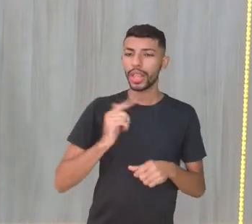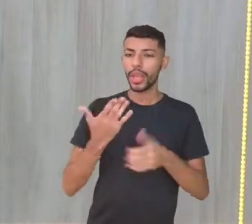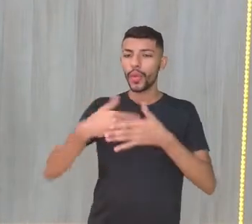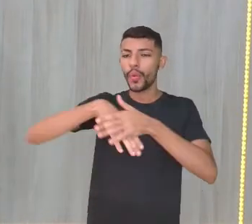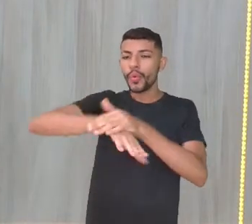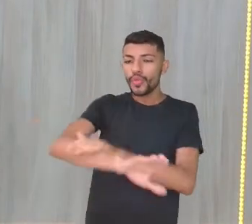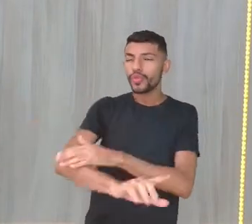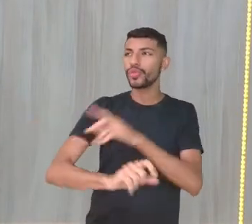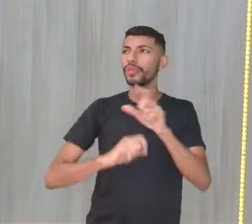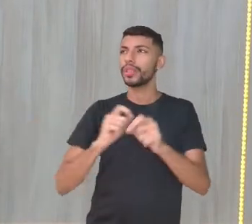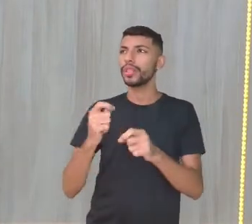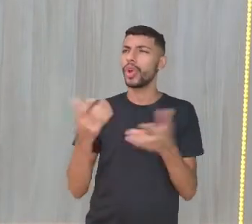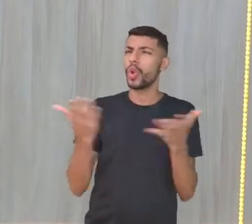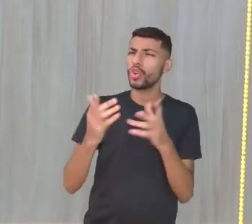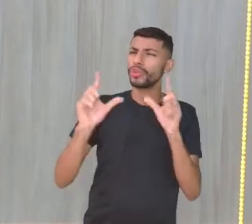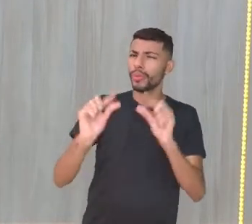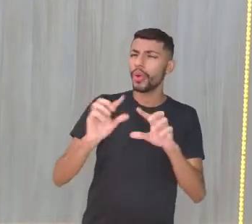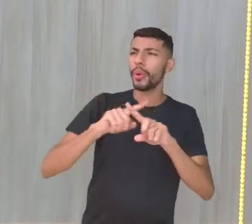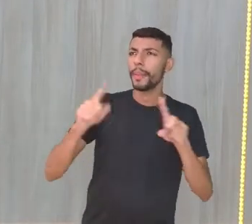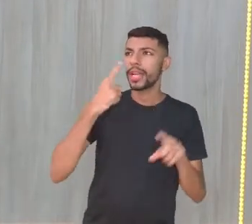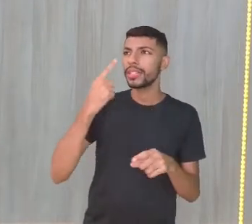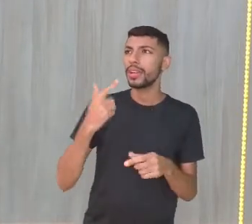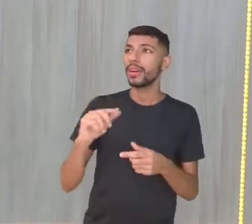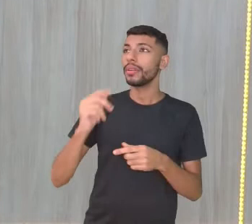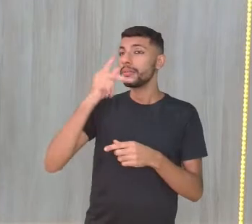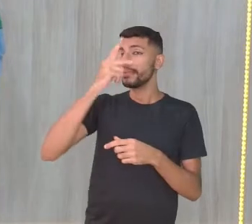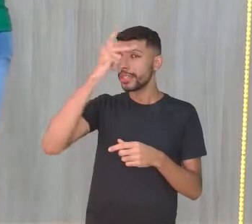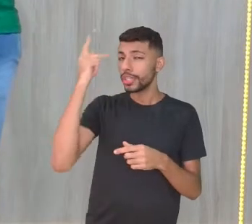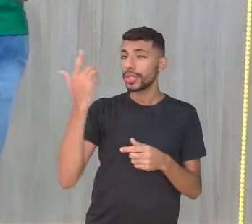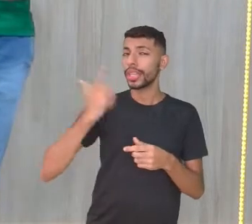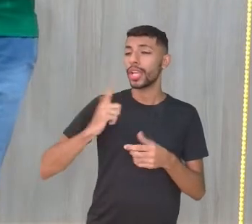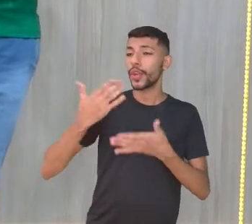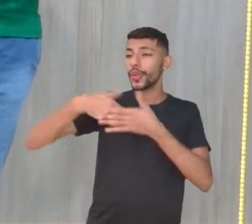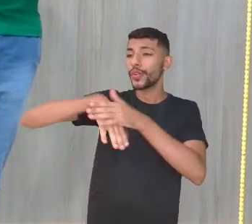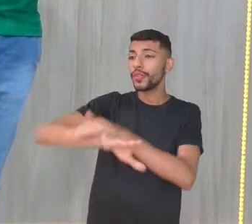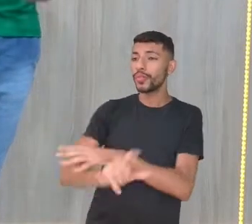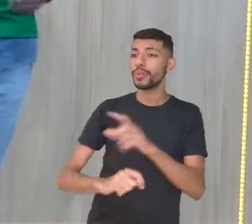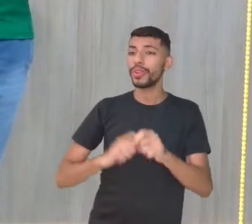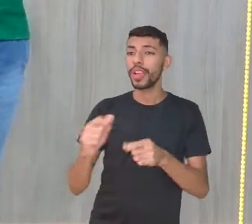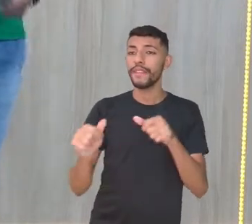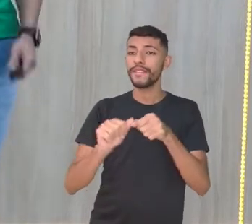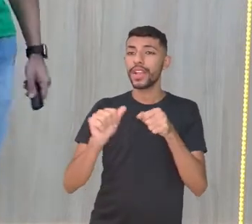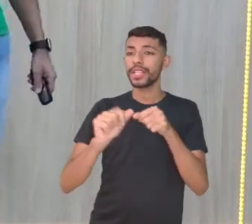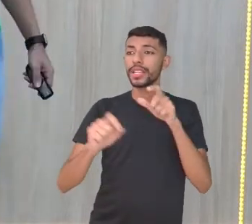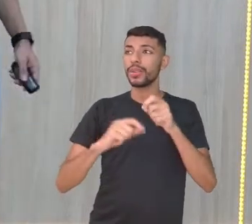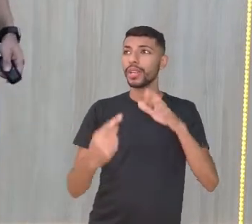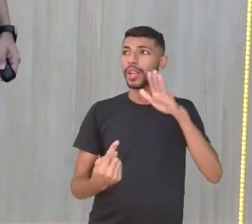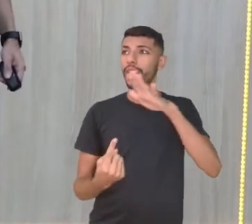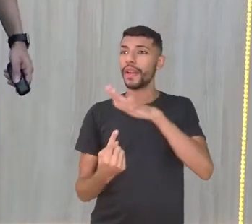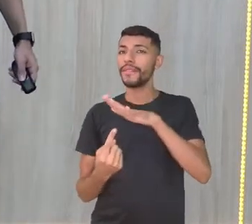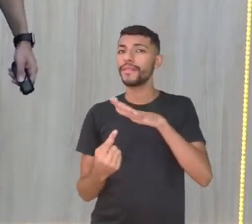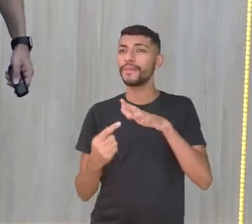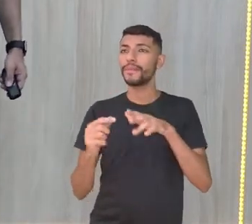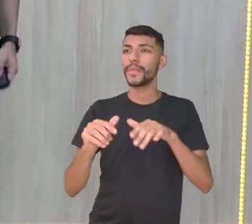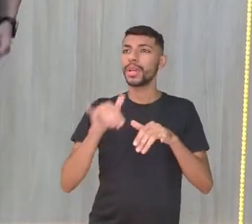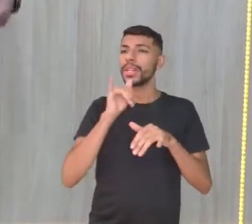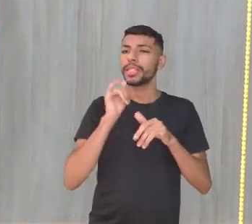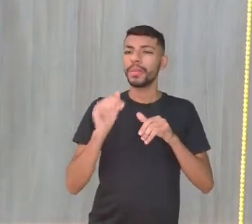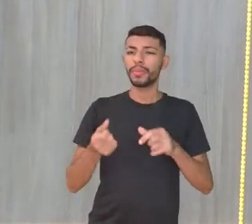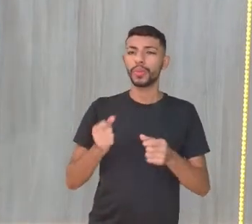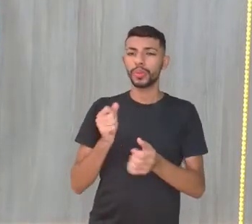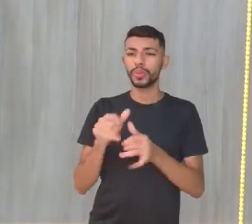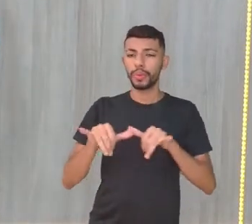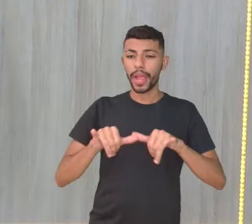hoje menos, mas o pessoal tem o costume de fazer a feira do mês, né? O pessoal vai